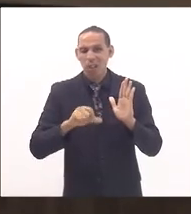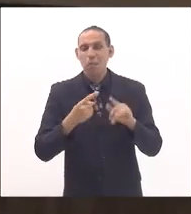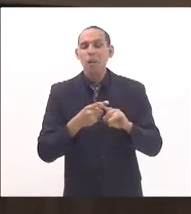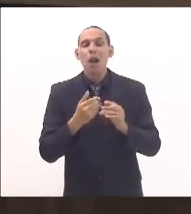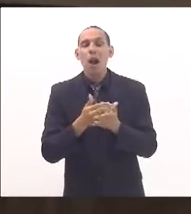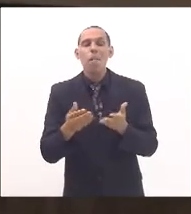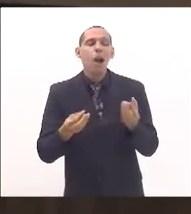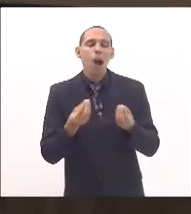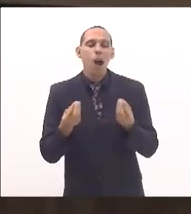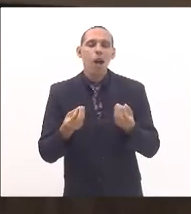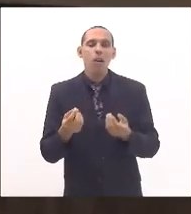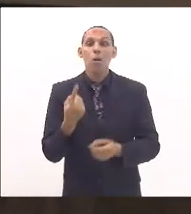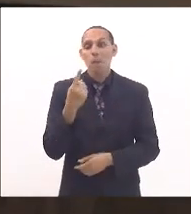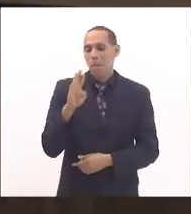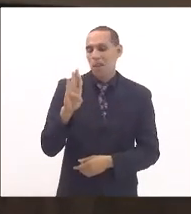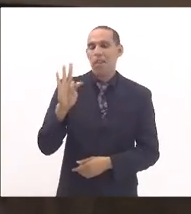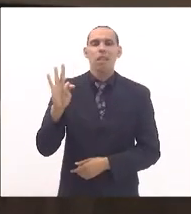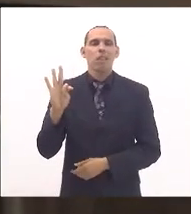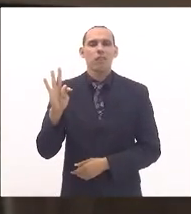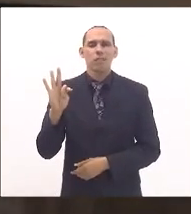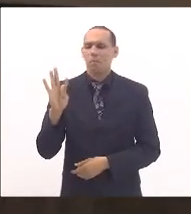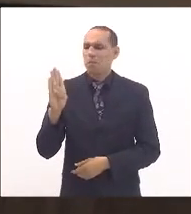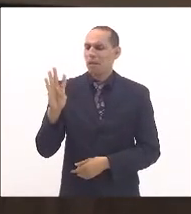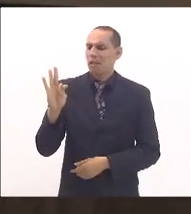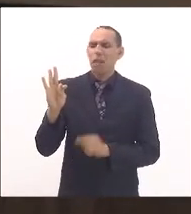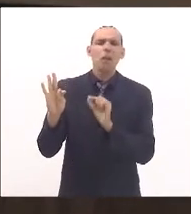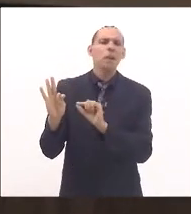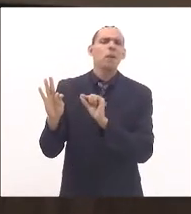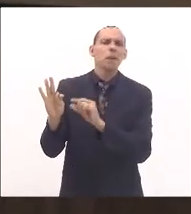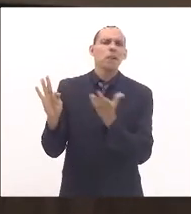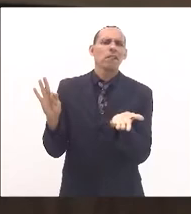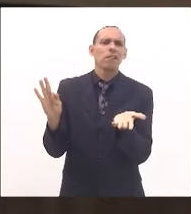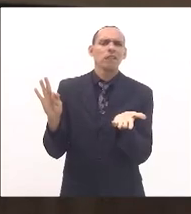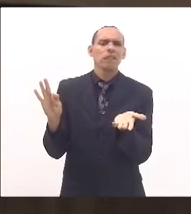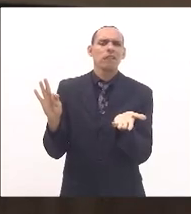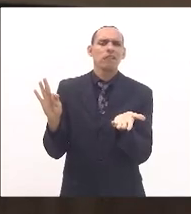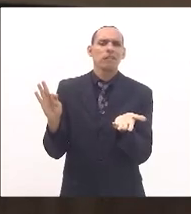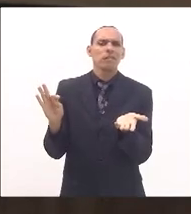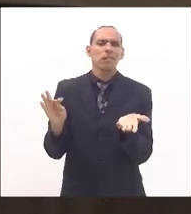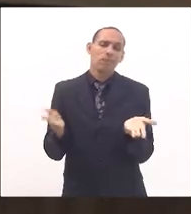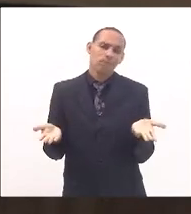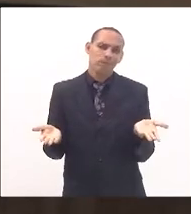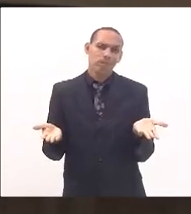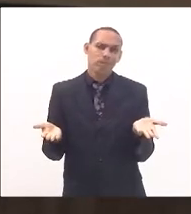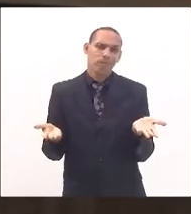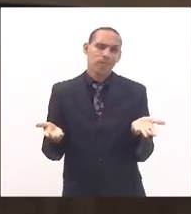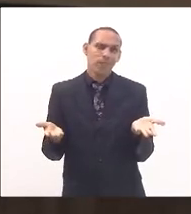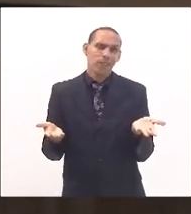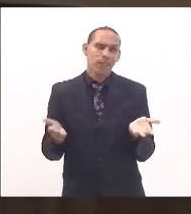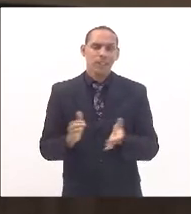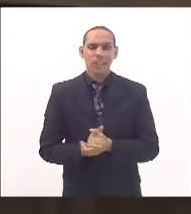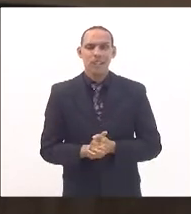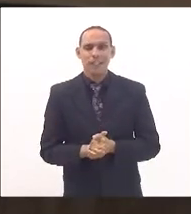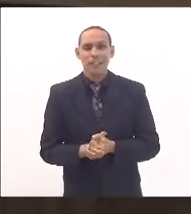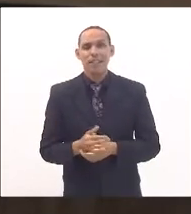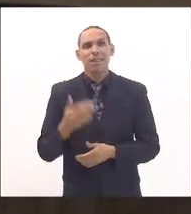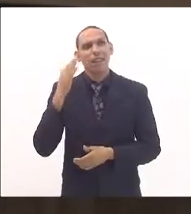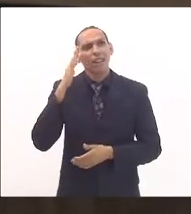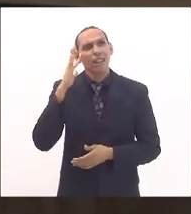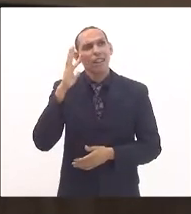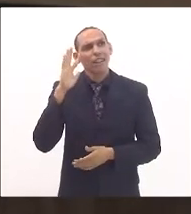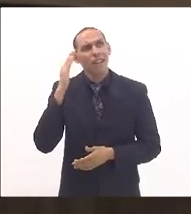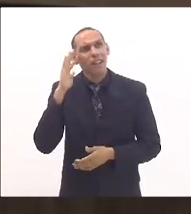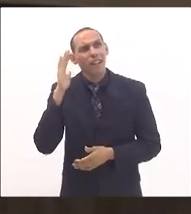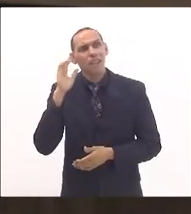assim, um BT. O que é um BT, senhor presidente? Aí você infere que BT é